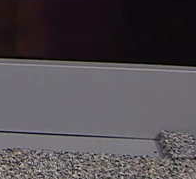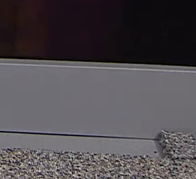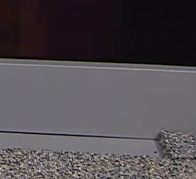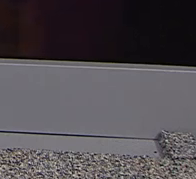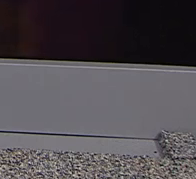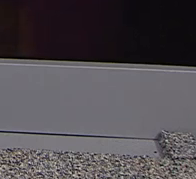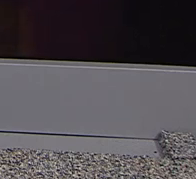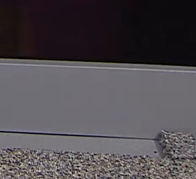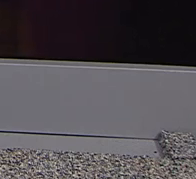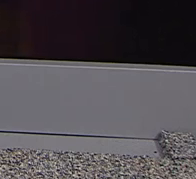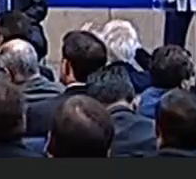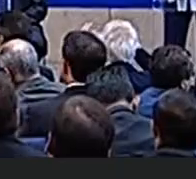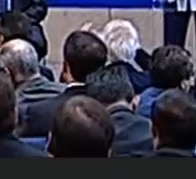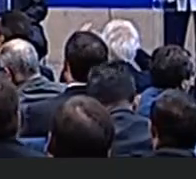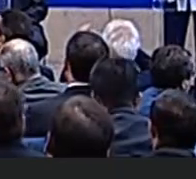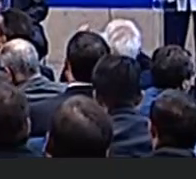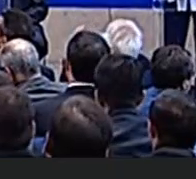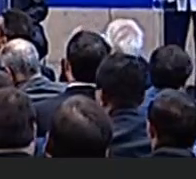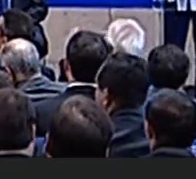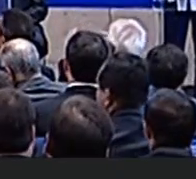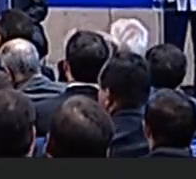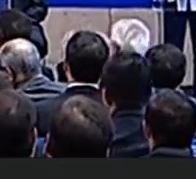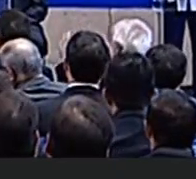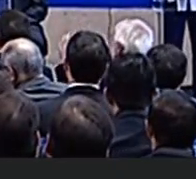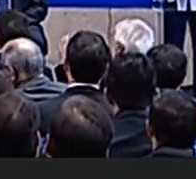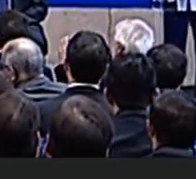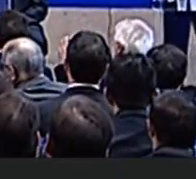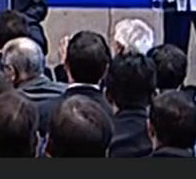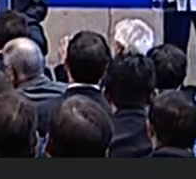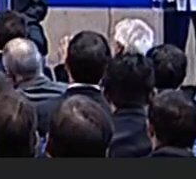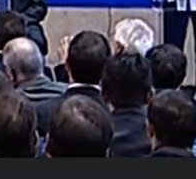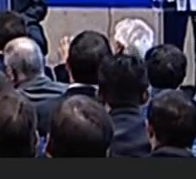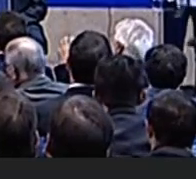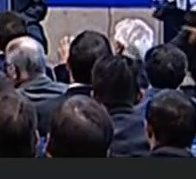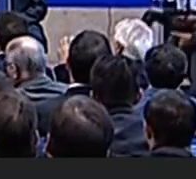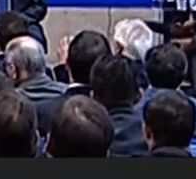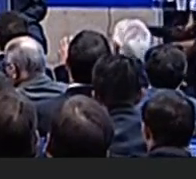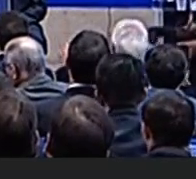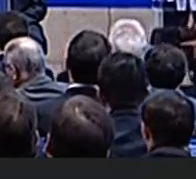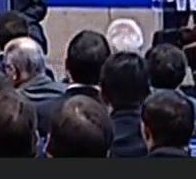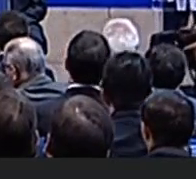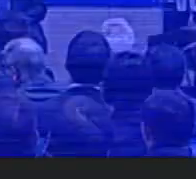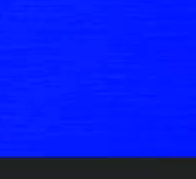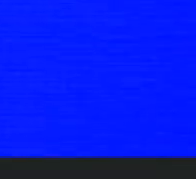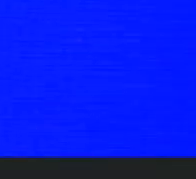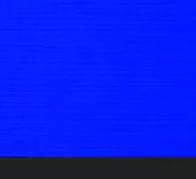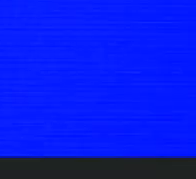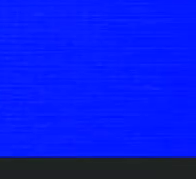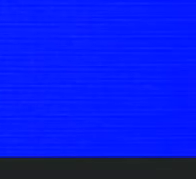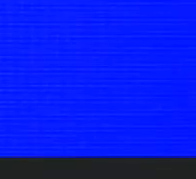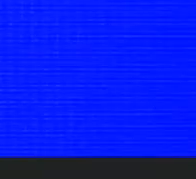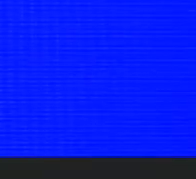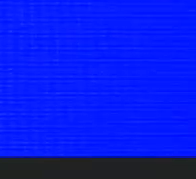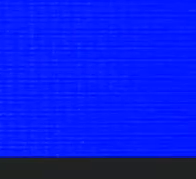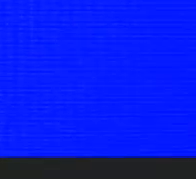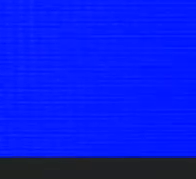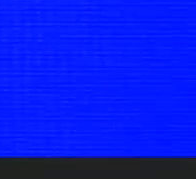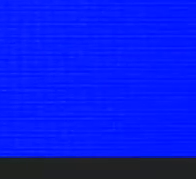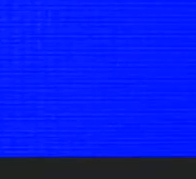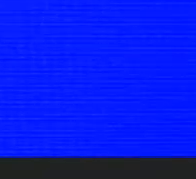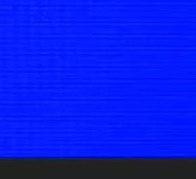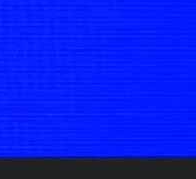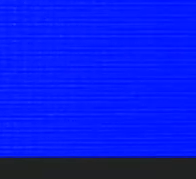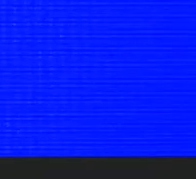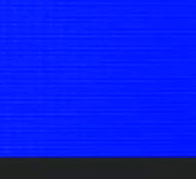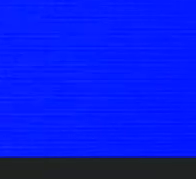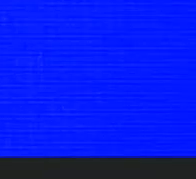médicos. Veja como foi. Eu desejo, em nome dos prefeitos e prefeitas,